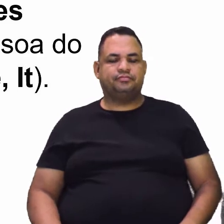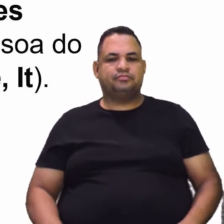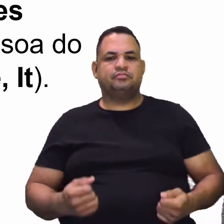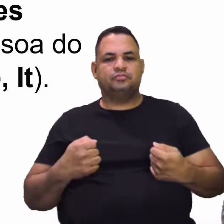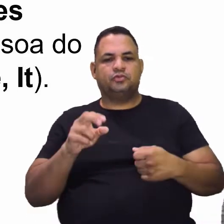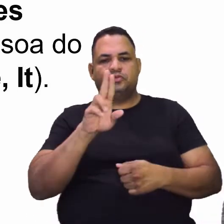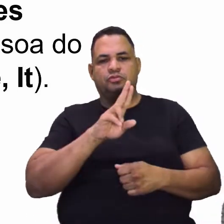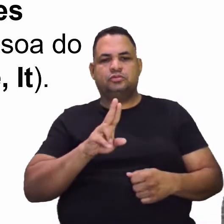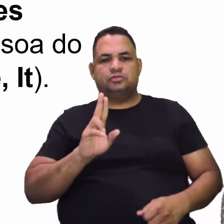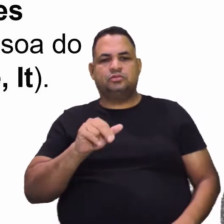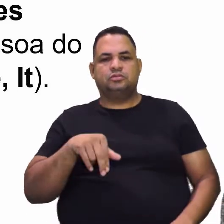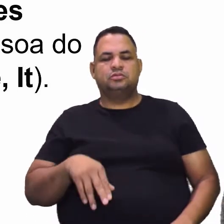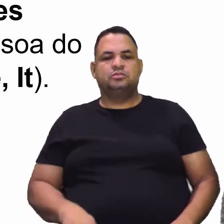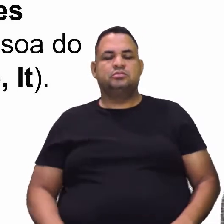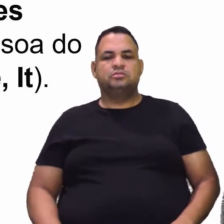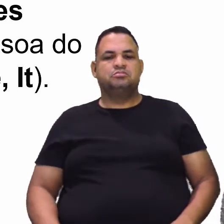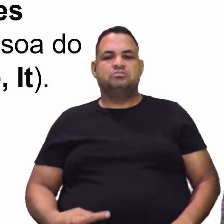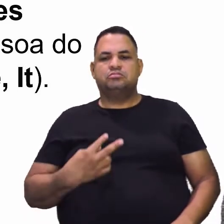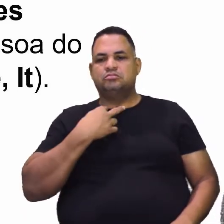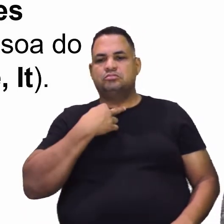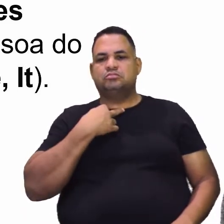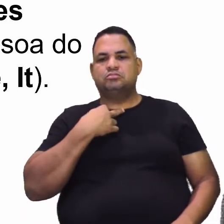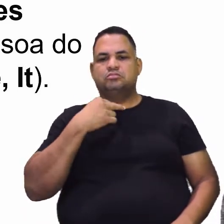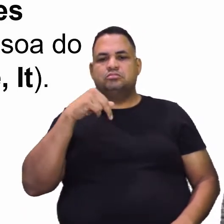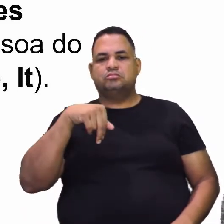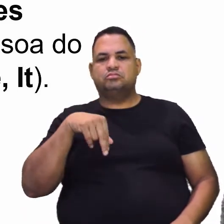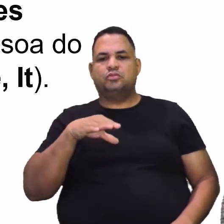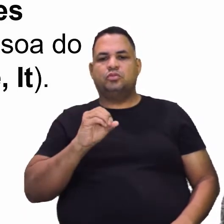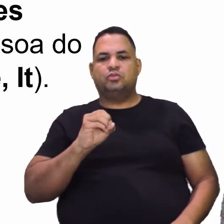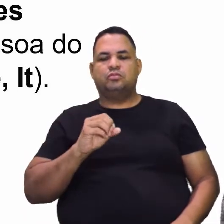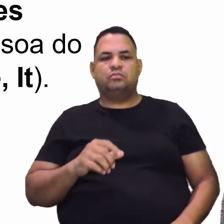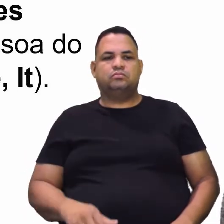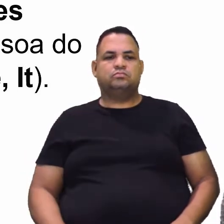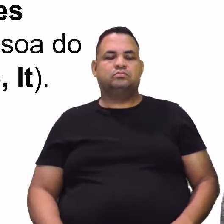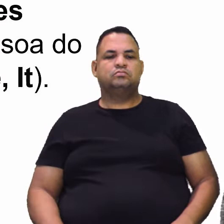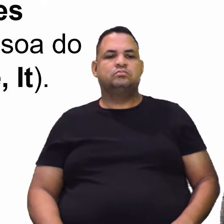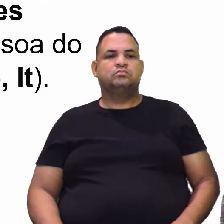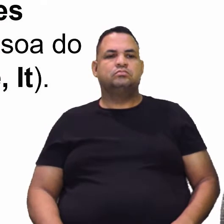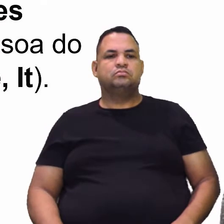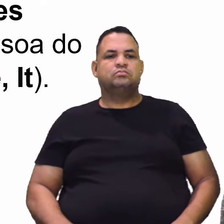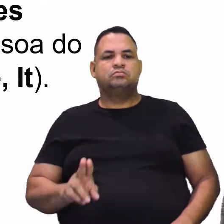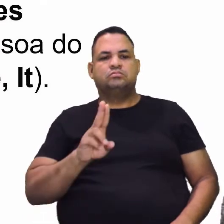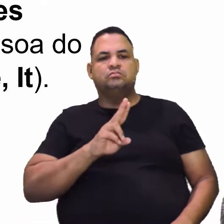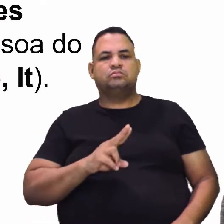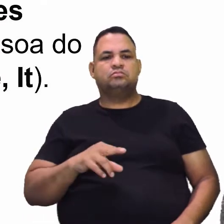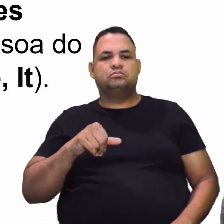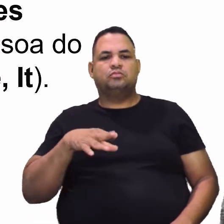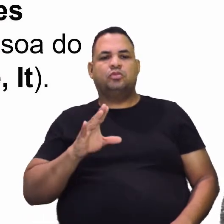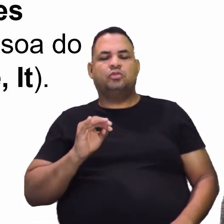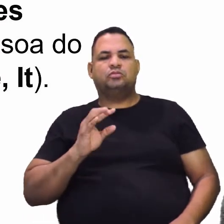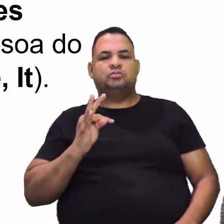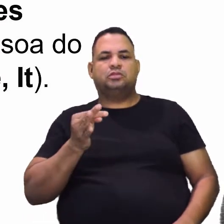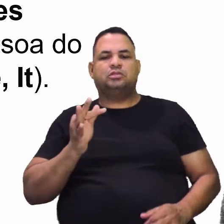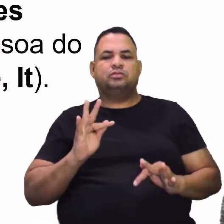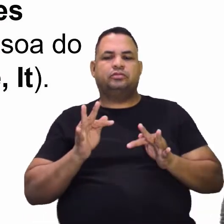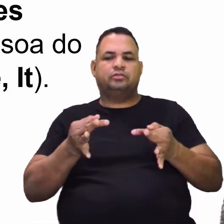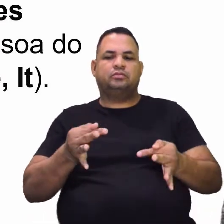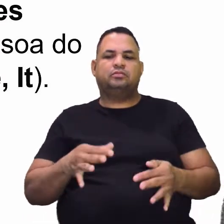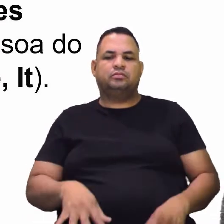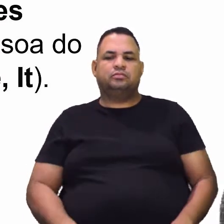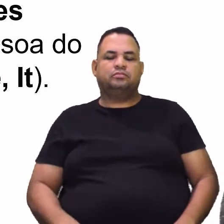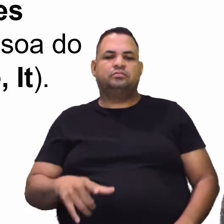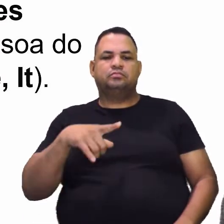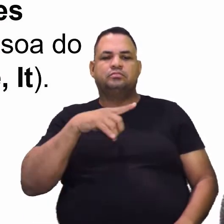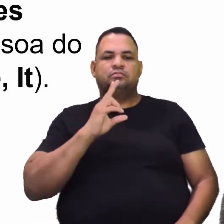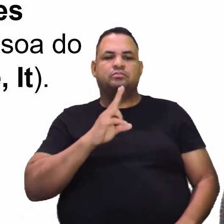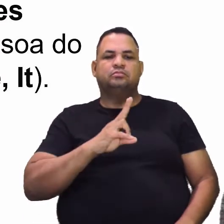usar o no? Não, no você não vai usar de forma alguma aqui. Aqui não. Você vai usar esse not com T no final. E ele